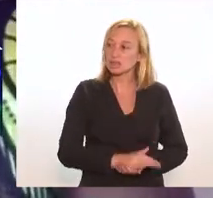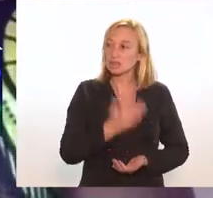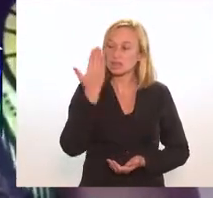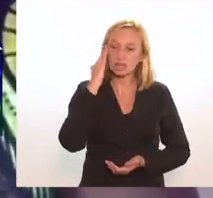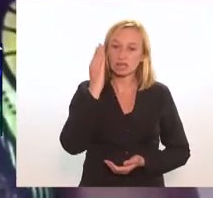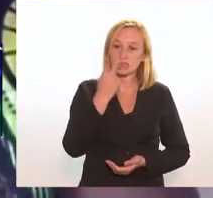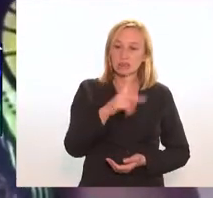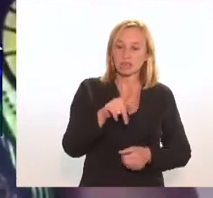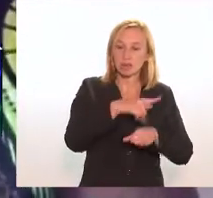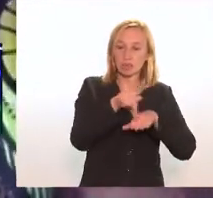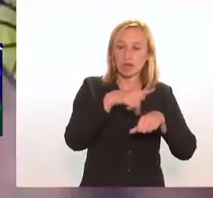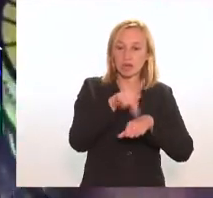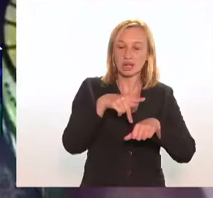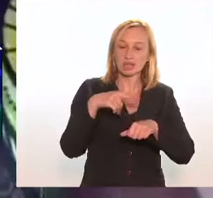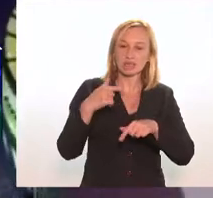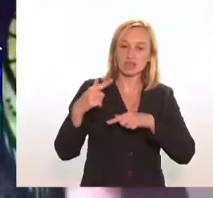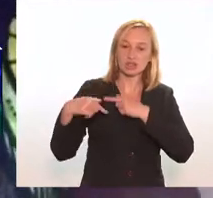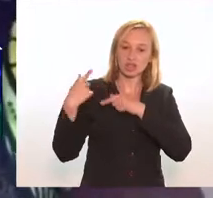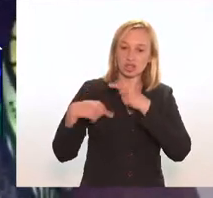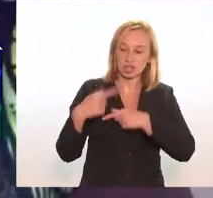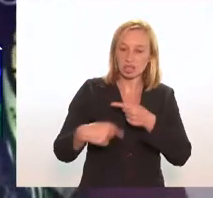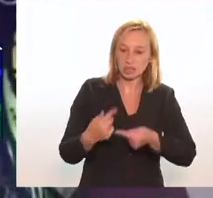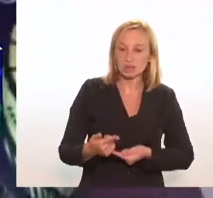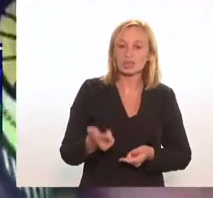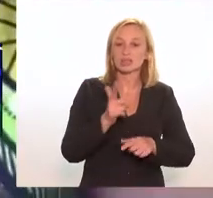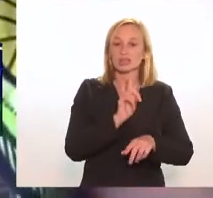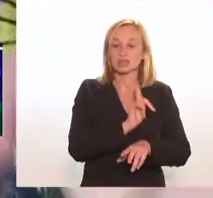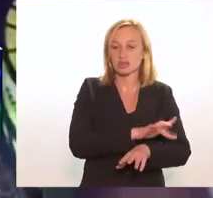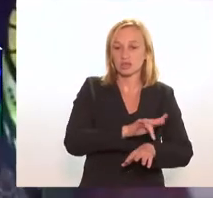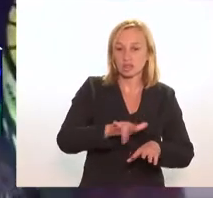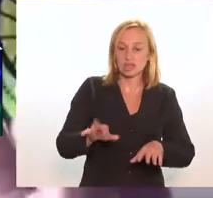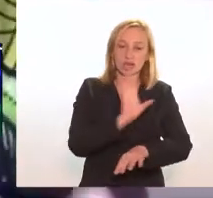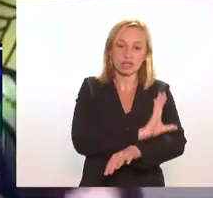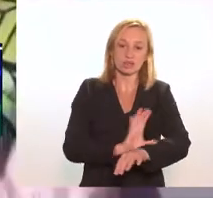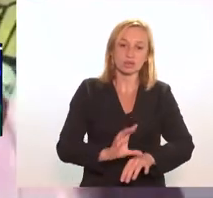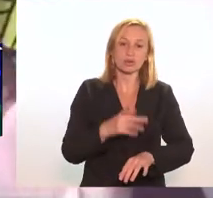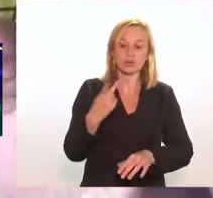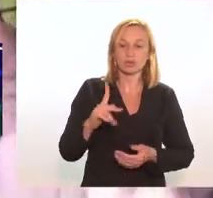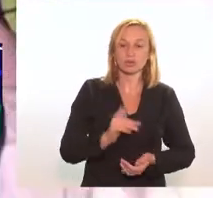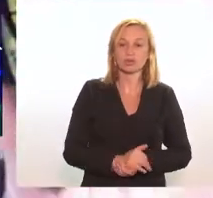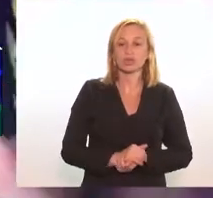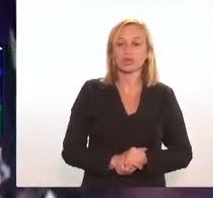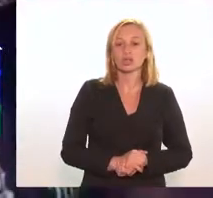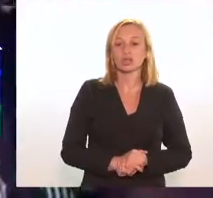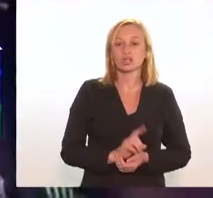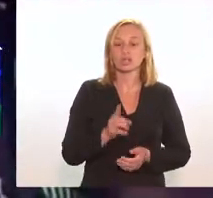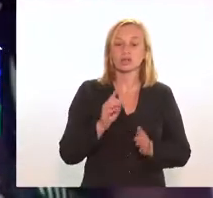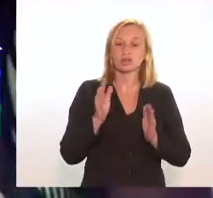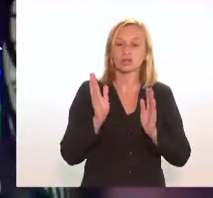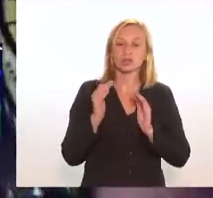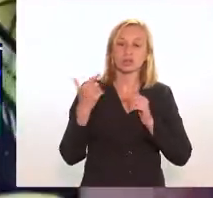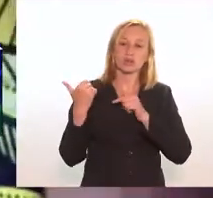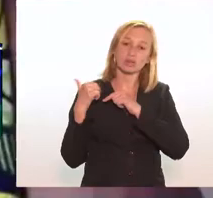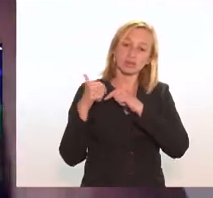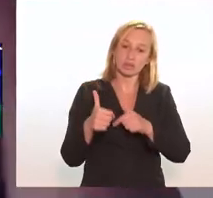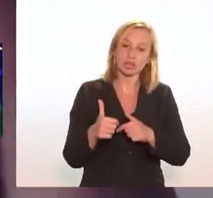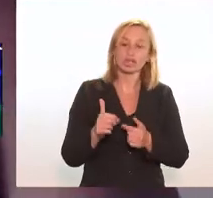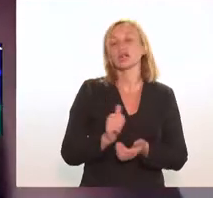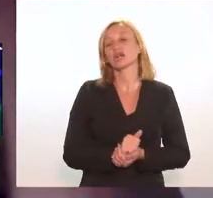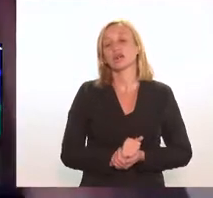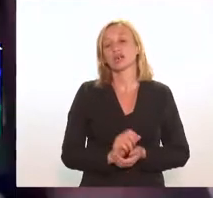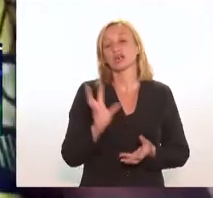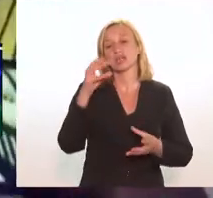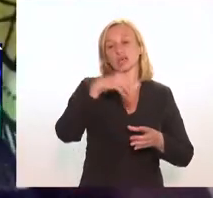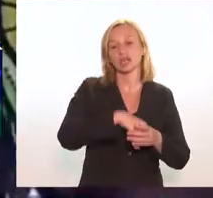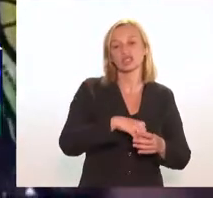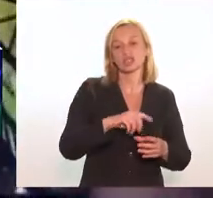seu país, a sua regionalidade, a sua diversidade e a sua cultura, e não seja apenas uma normatização que tente